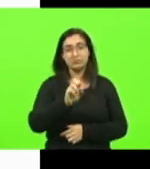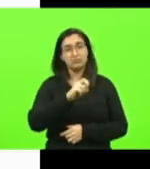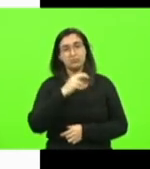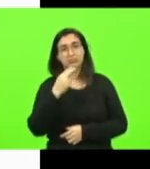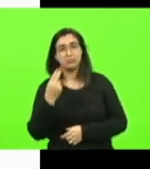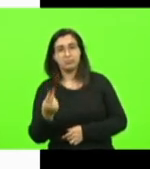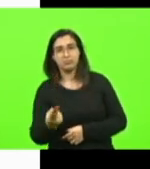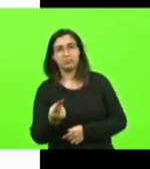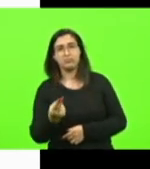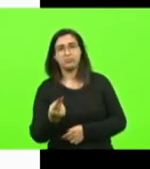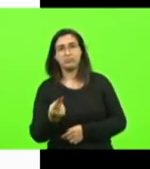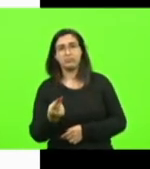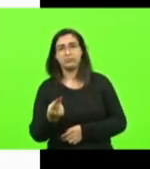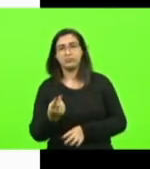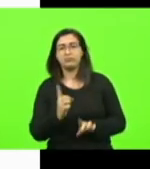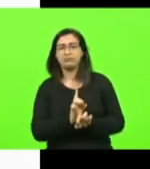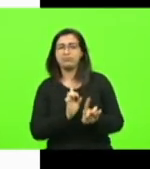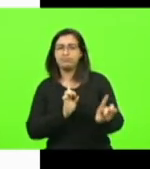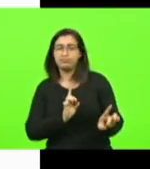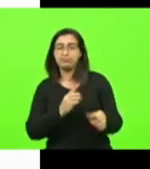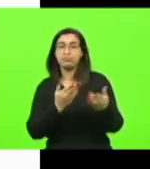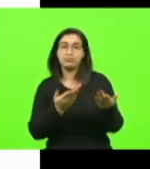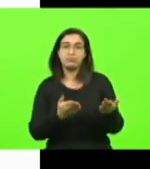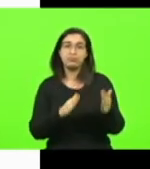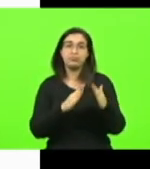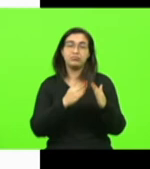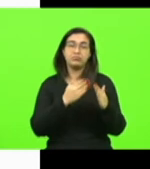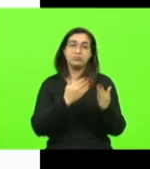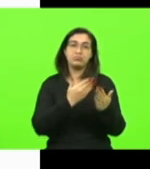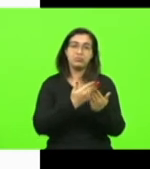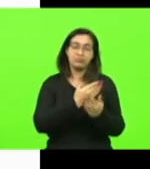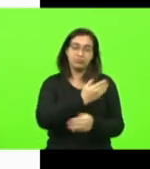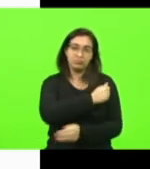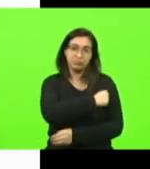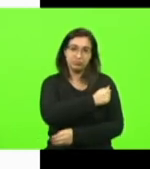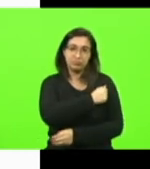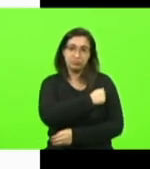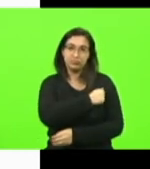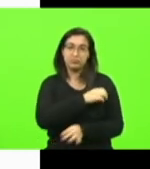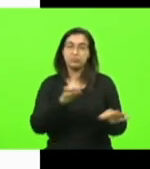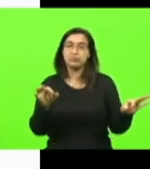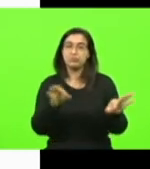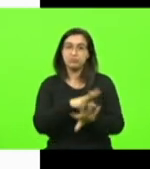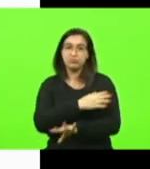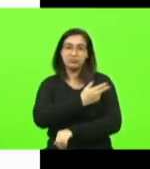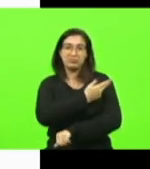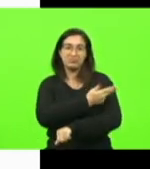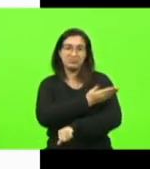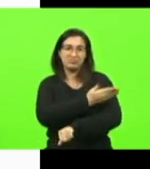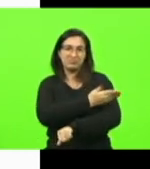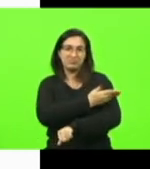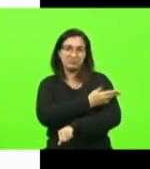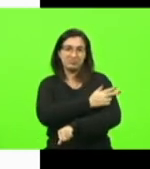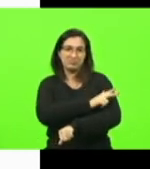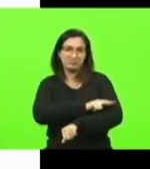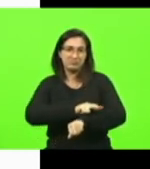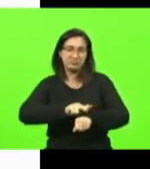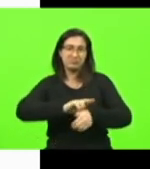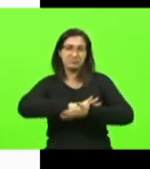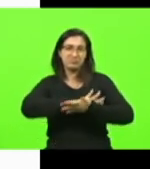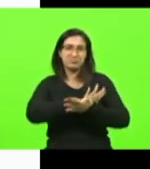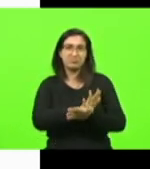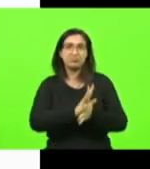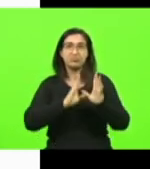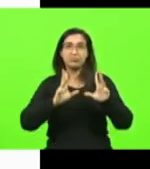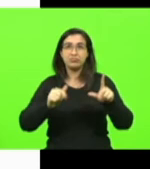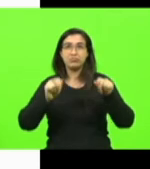os estudantes. Só se acaba com o racismo quando todos têm o mesmo entendimento a respeito, porque,